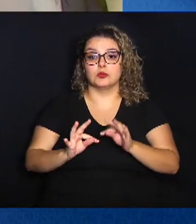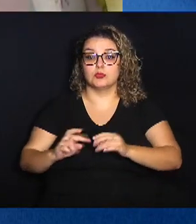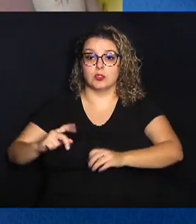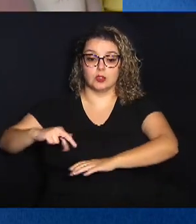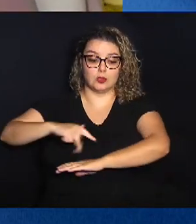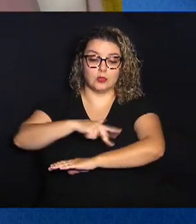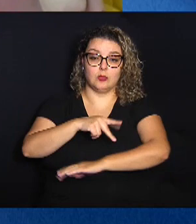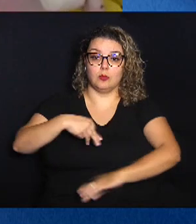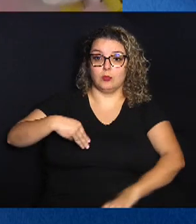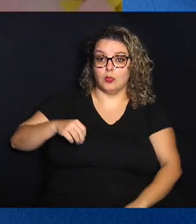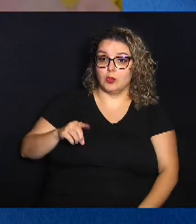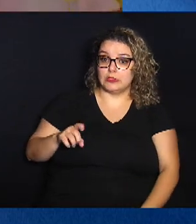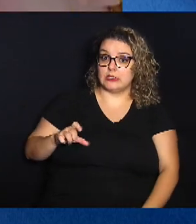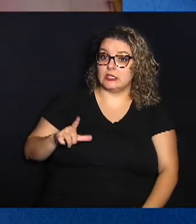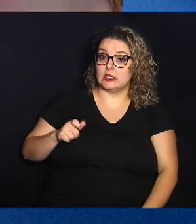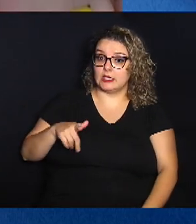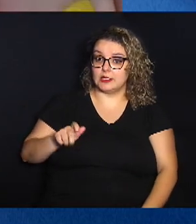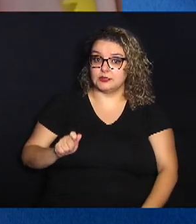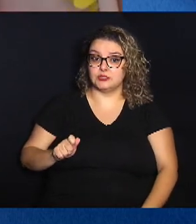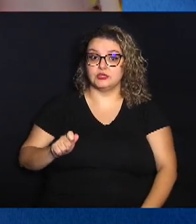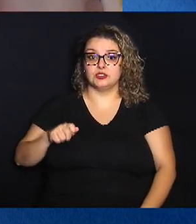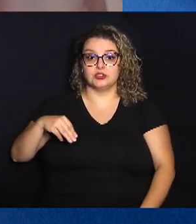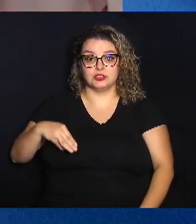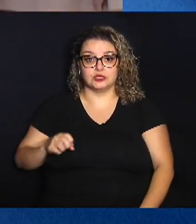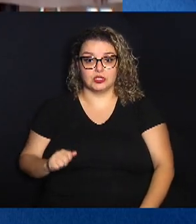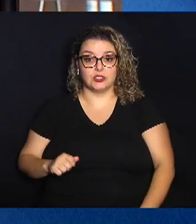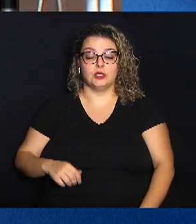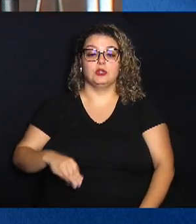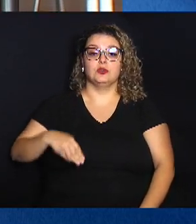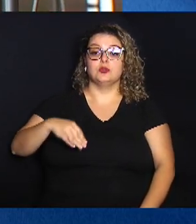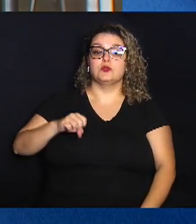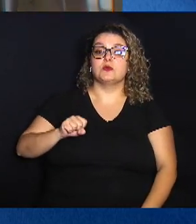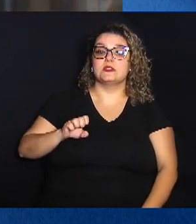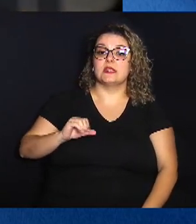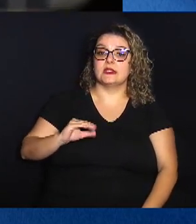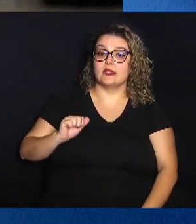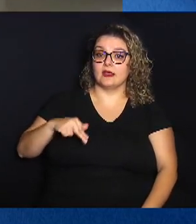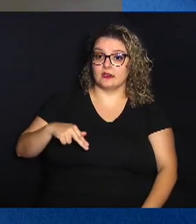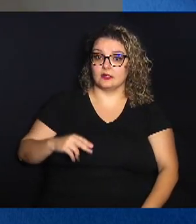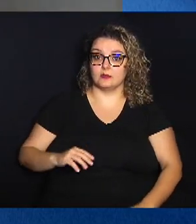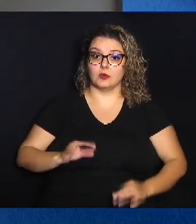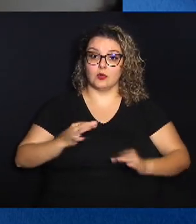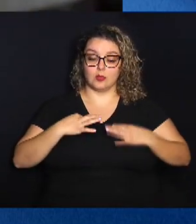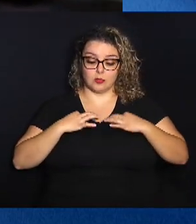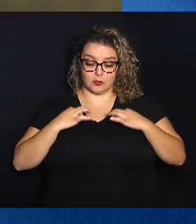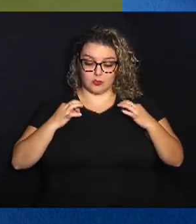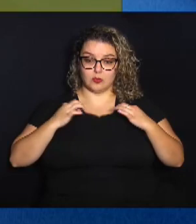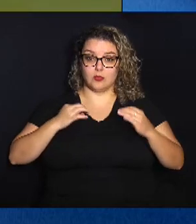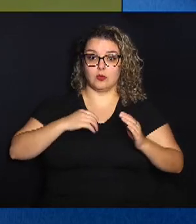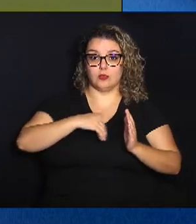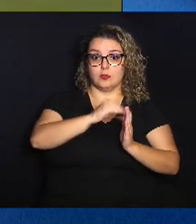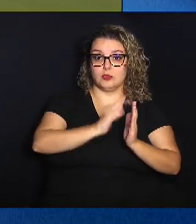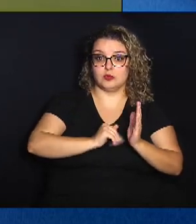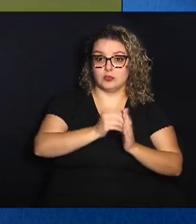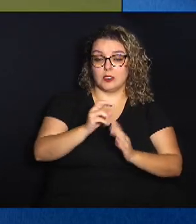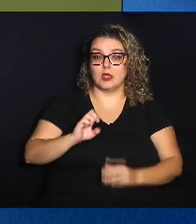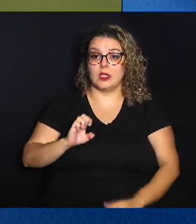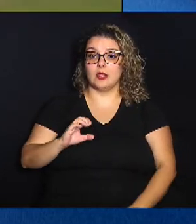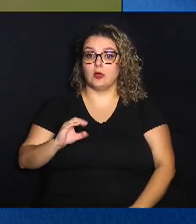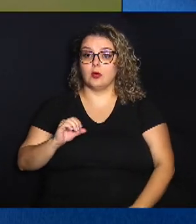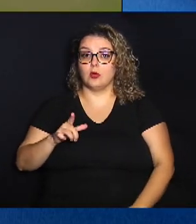modelagem do vestuário do Senac Campinas apresentam roupas com tingimento ecológico. E